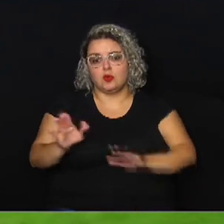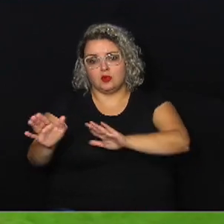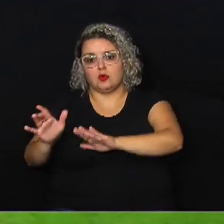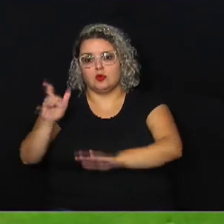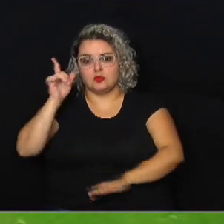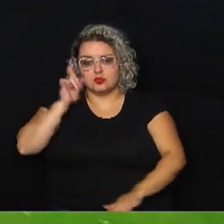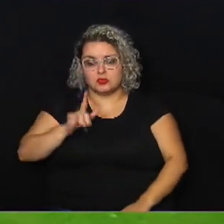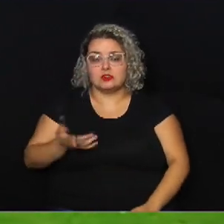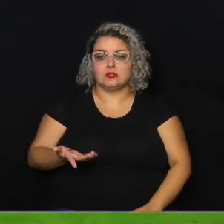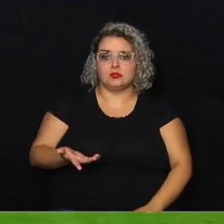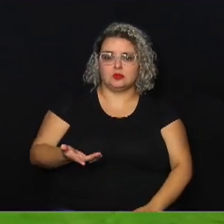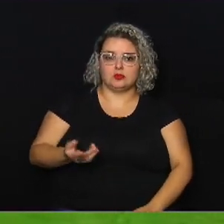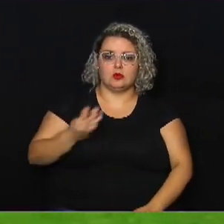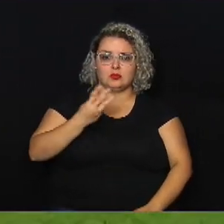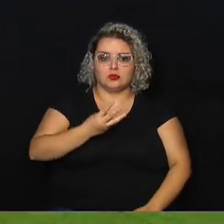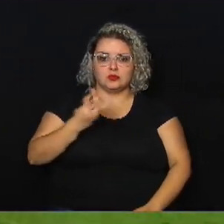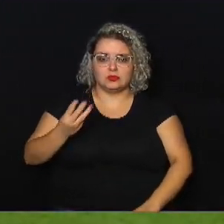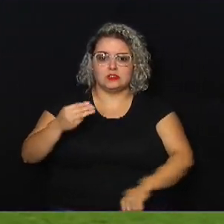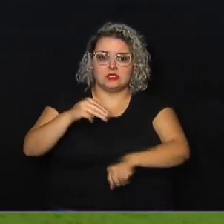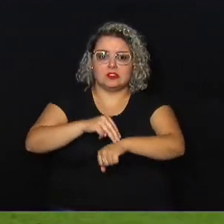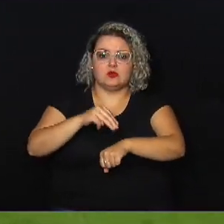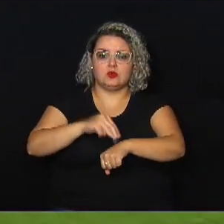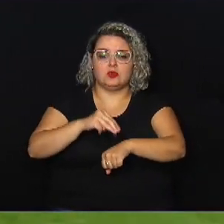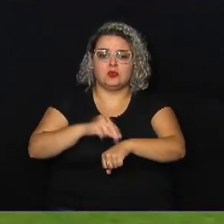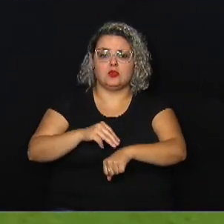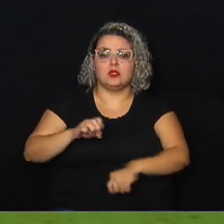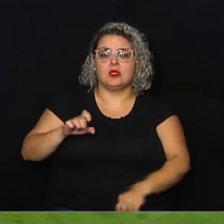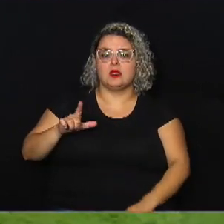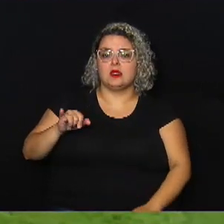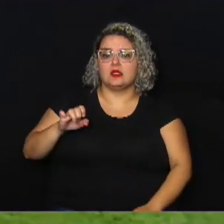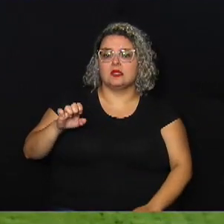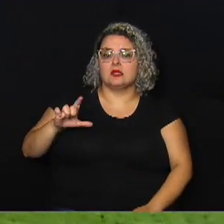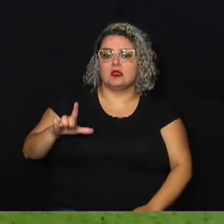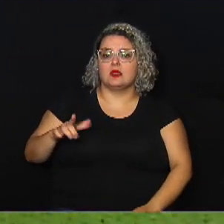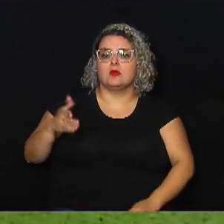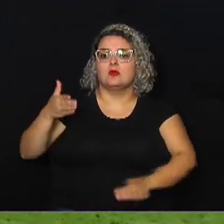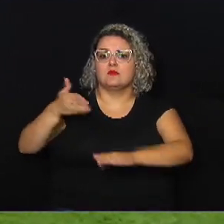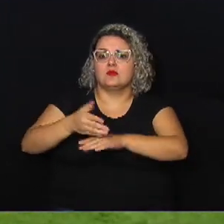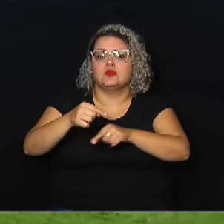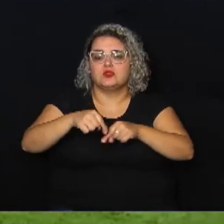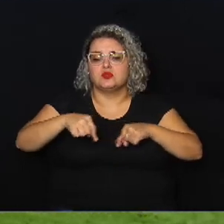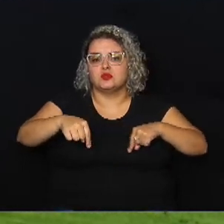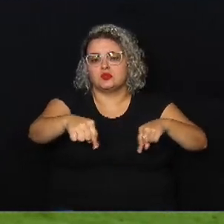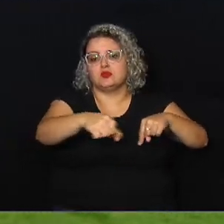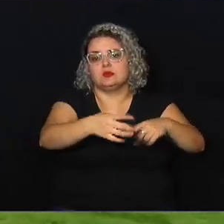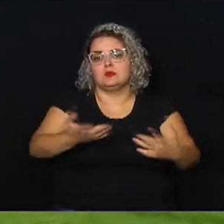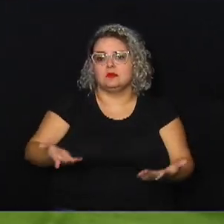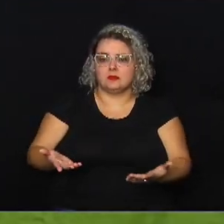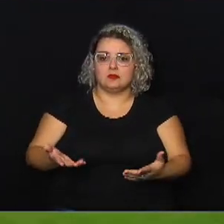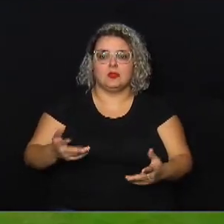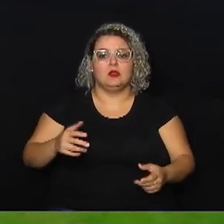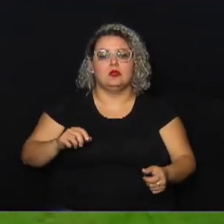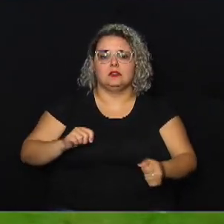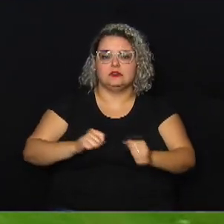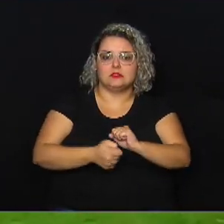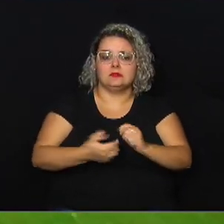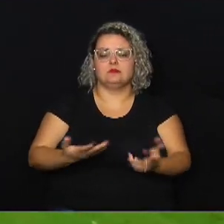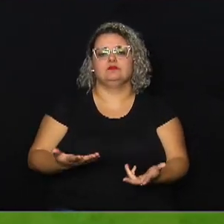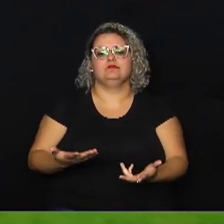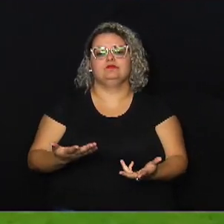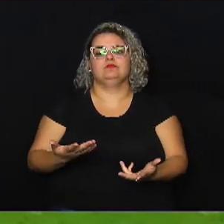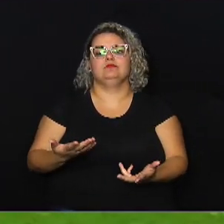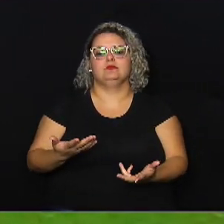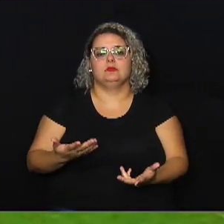primeiro. Aos 33 minutos, Eliel invadiu a área, mas foi travado na hora H. Até que